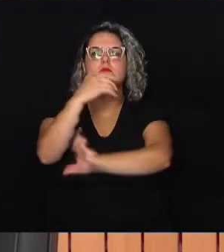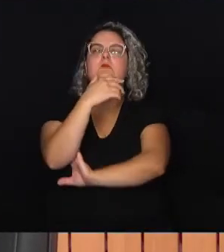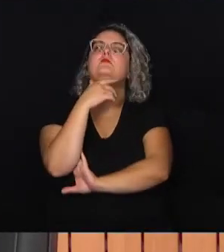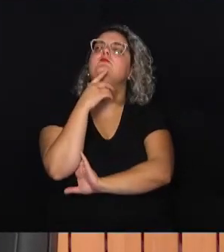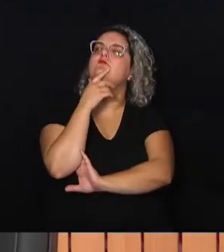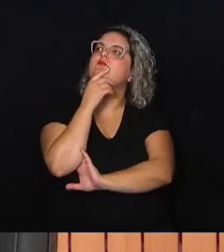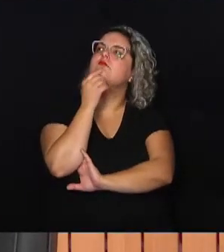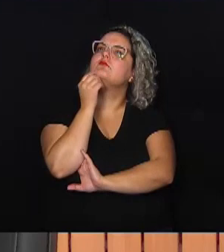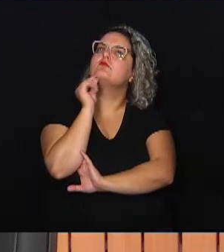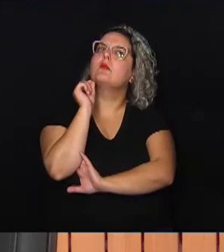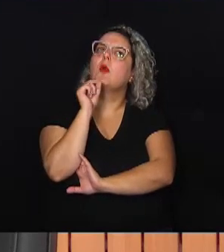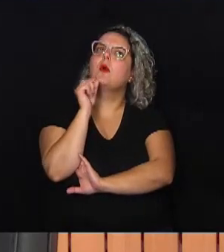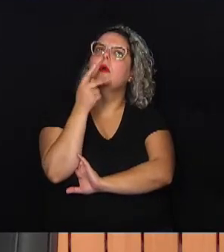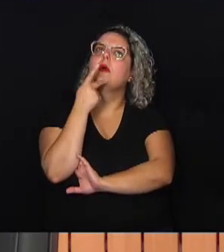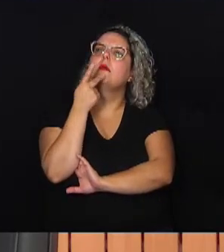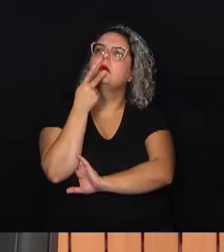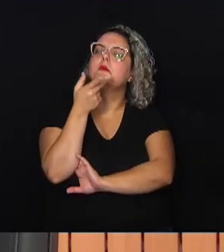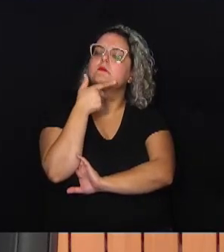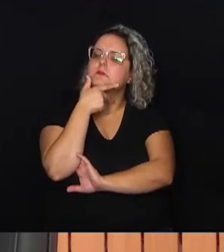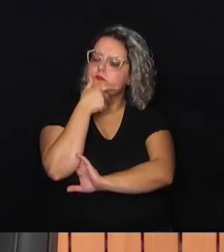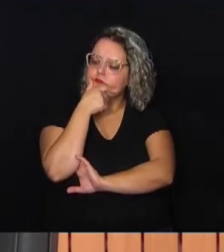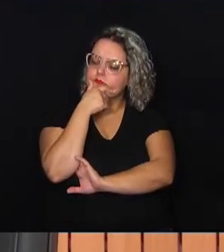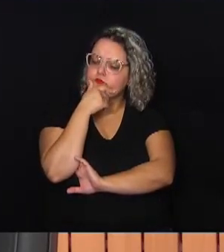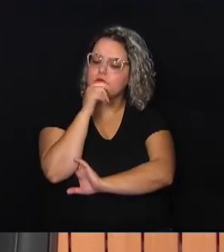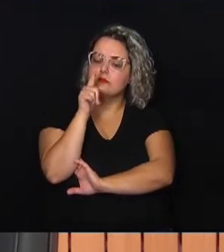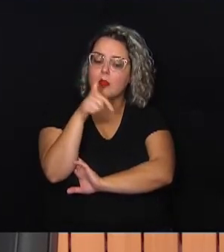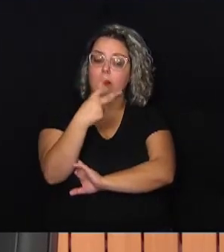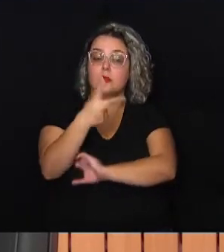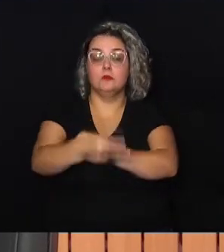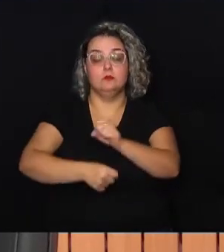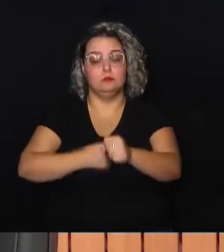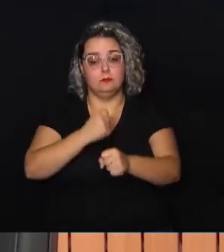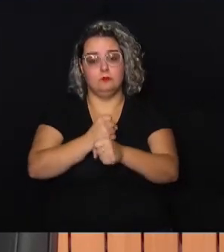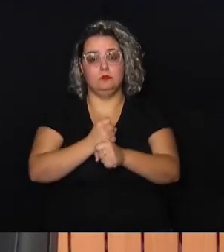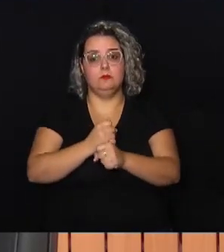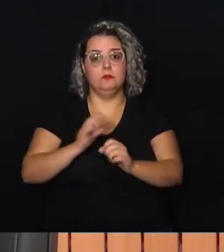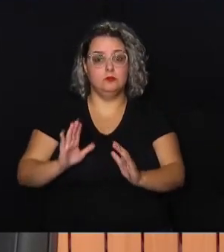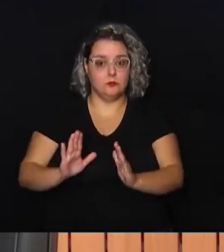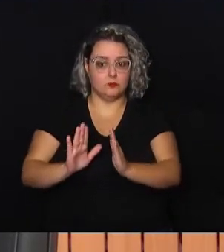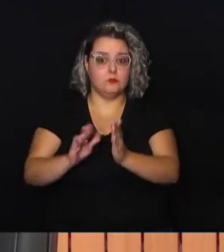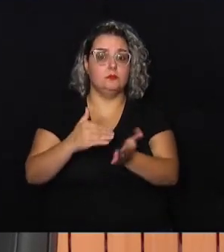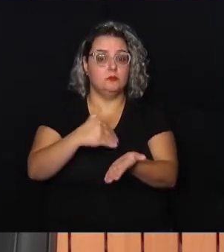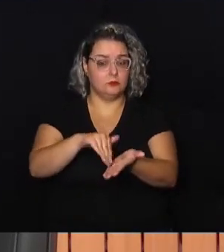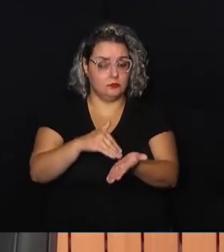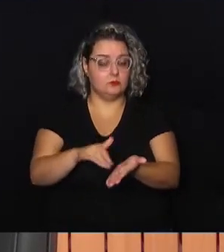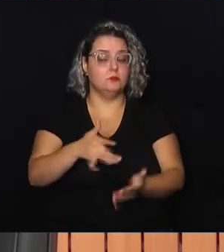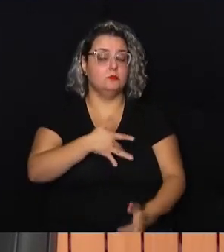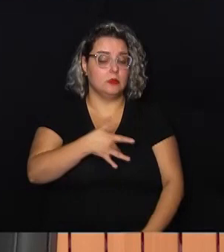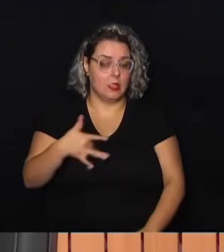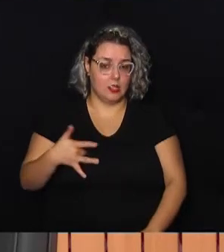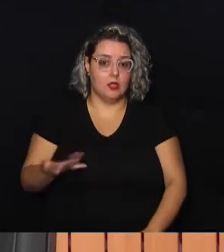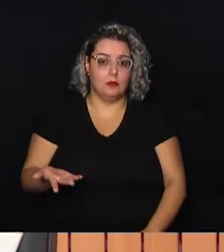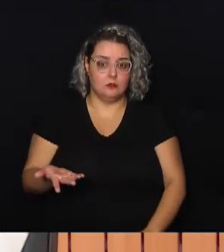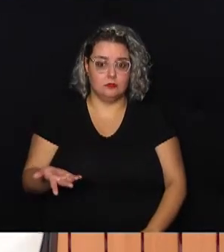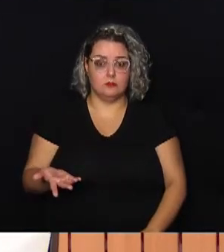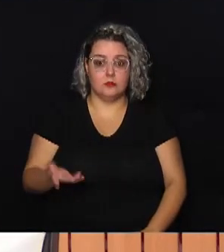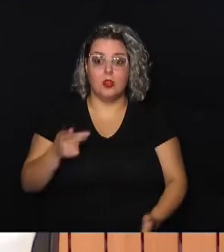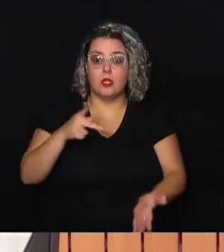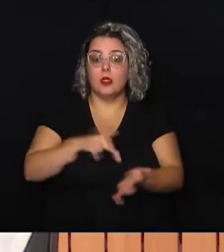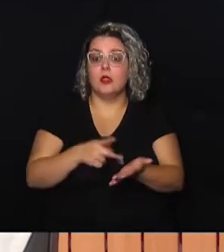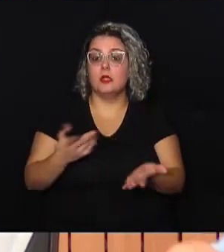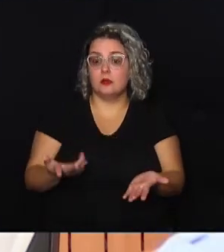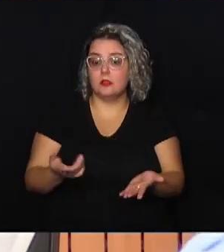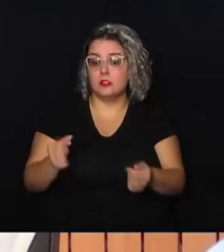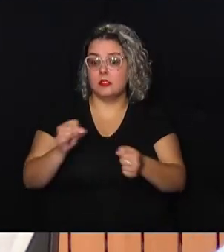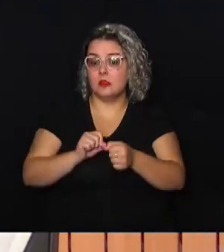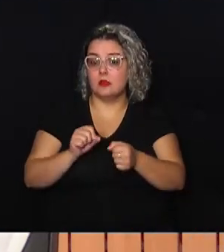iria falar em relação, depois de 2 anos aí que nós estamos à frente da saúde. E, na verdade, eu tenho feito